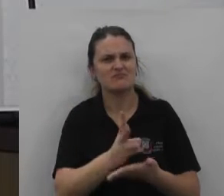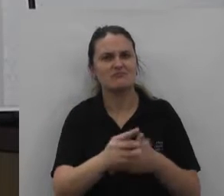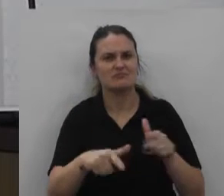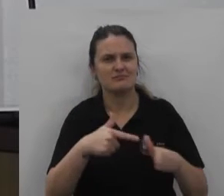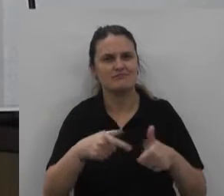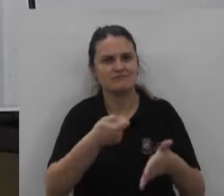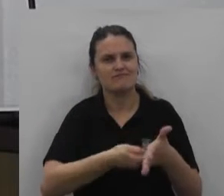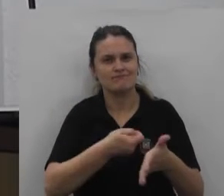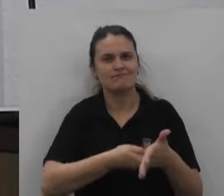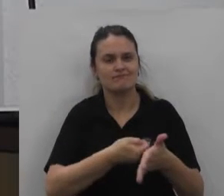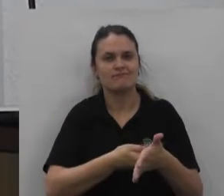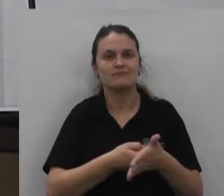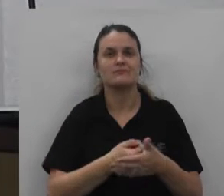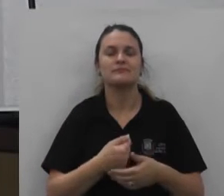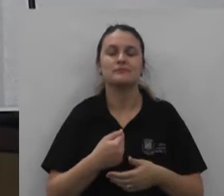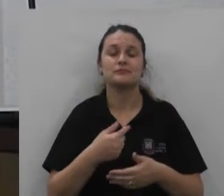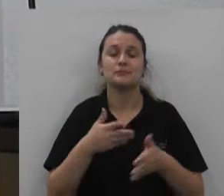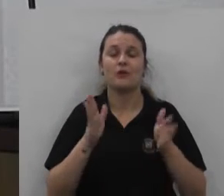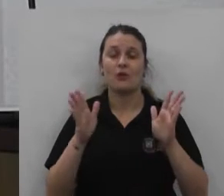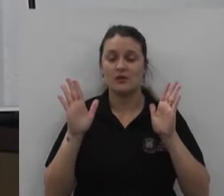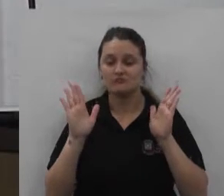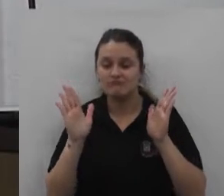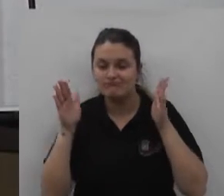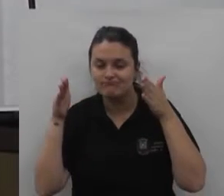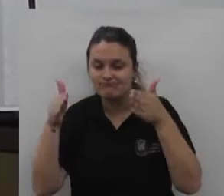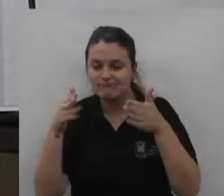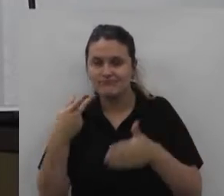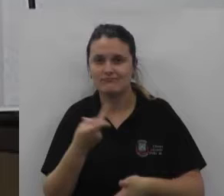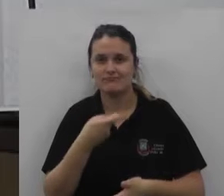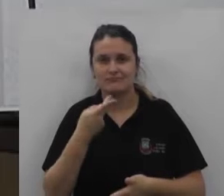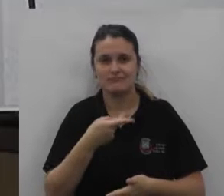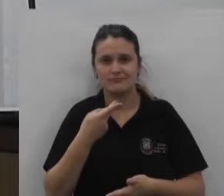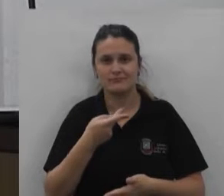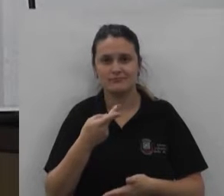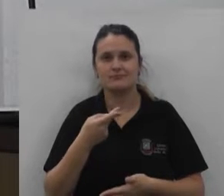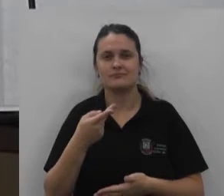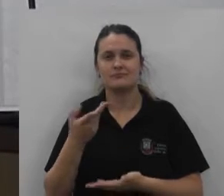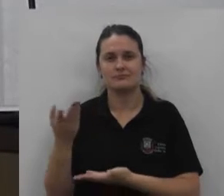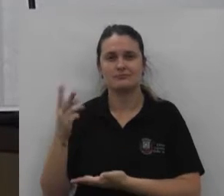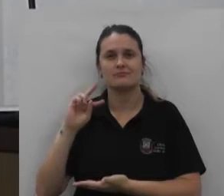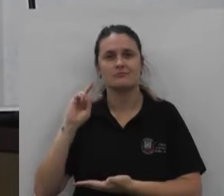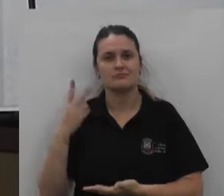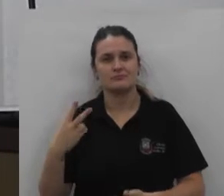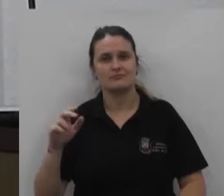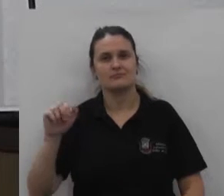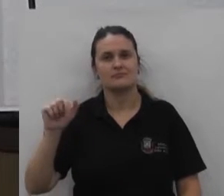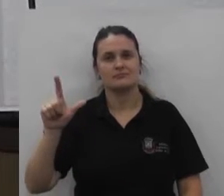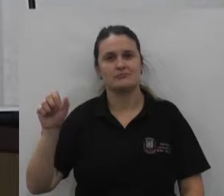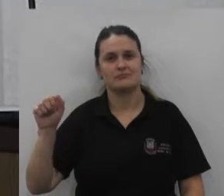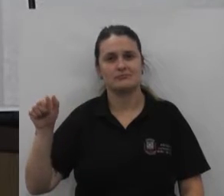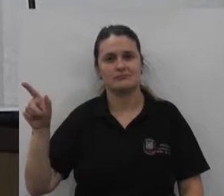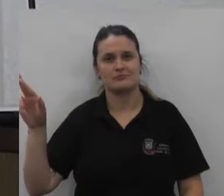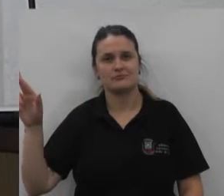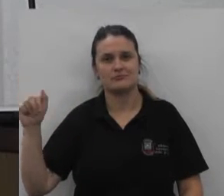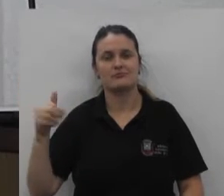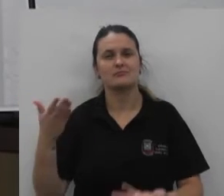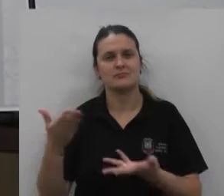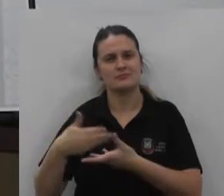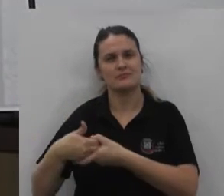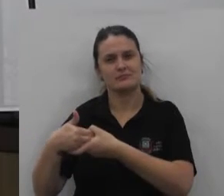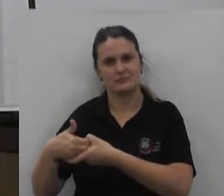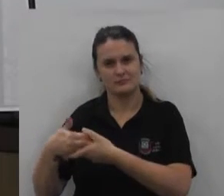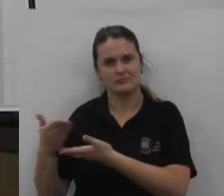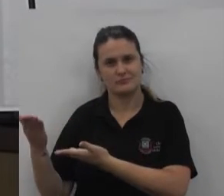tem. Quero me referir agora ao pronunciamento da vereadora Alandra, que me antecedeu. Quero